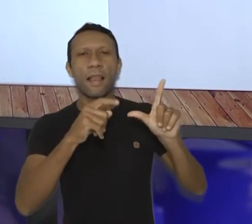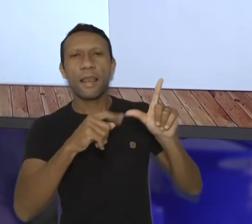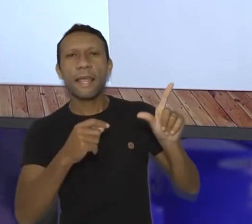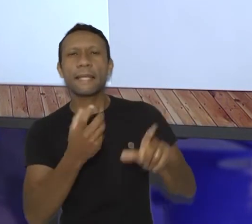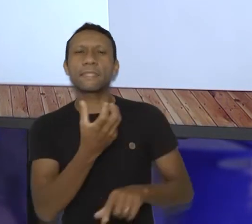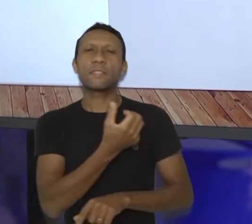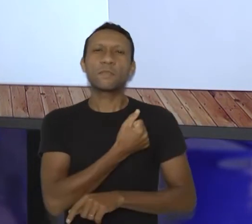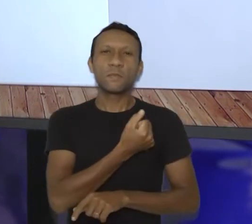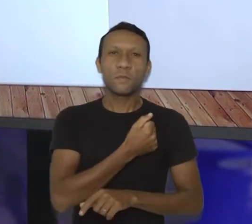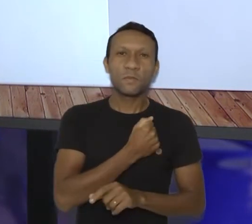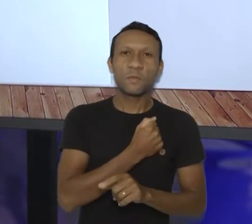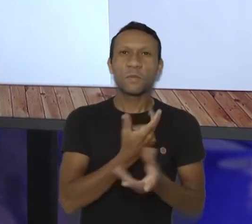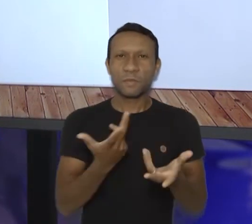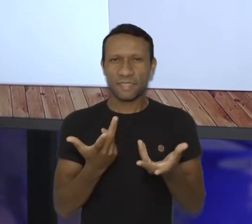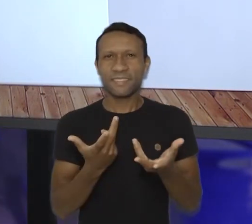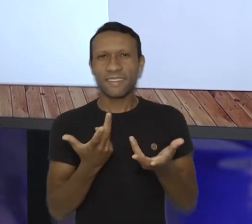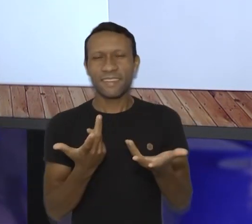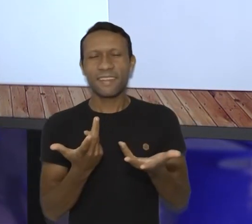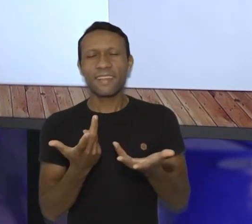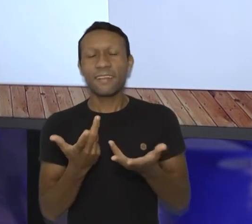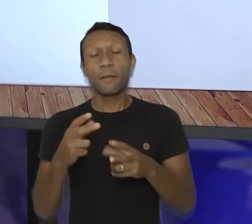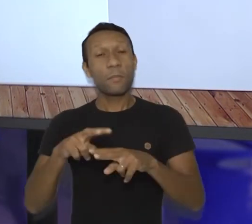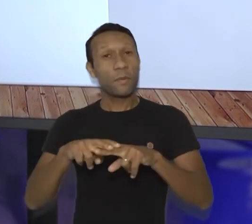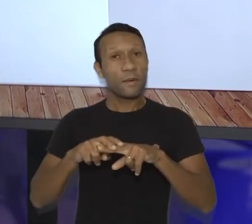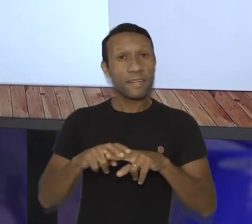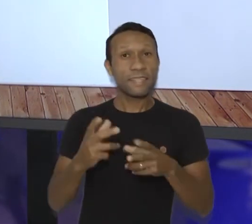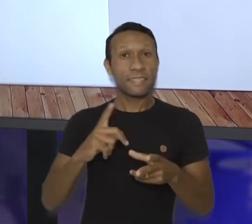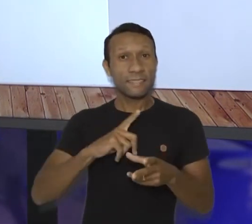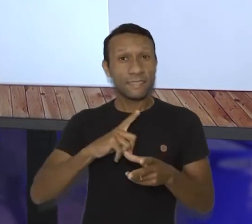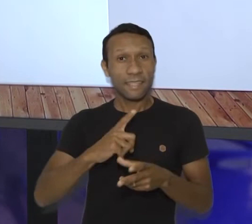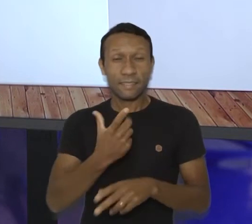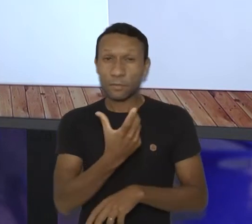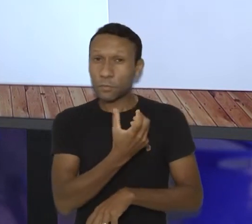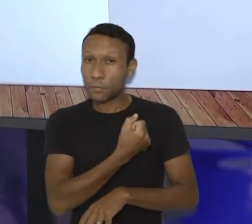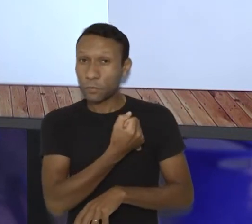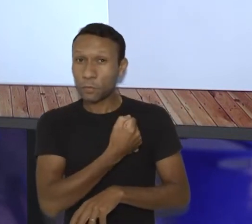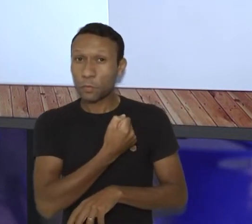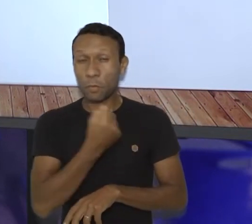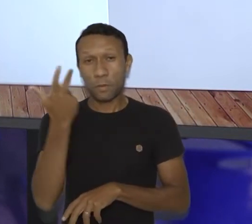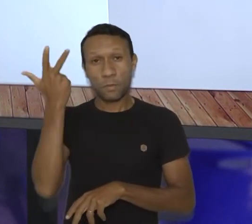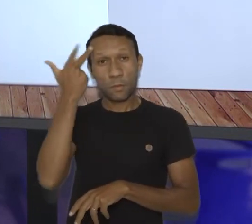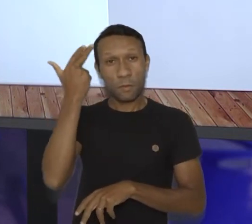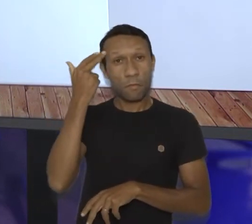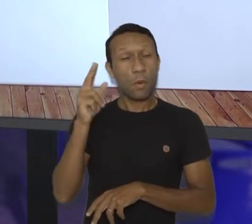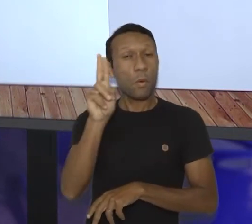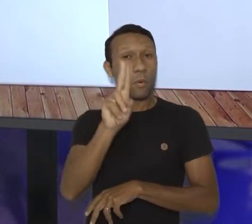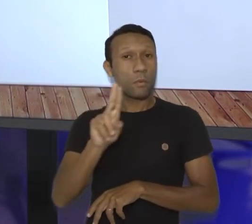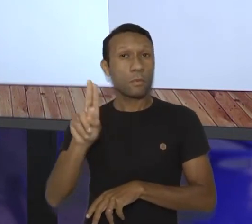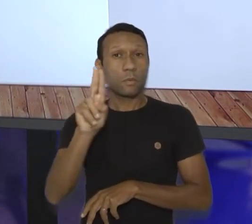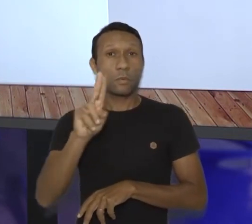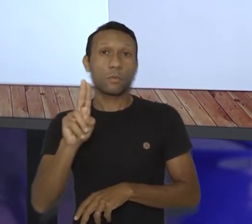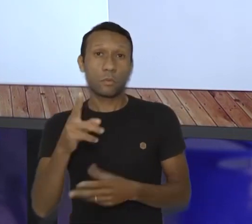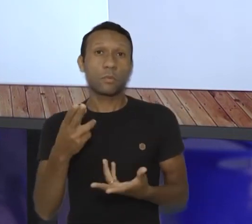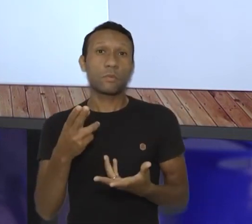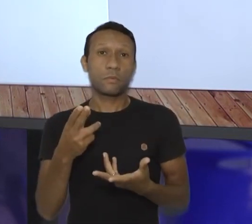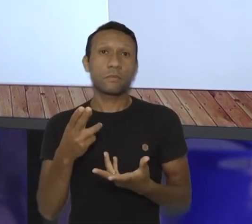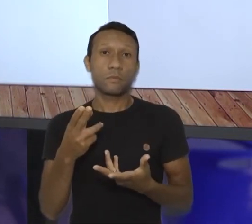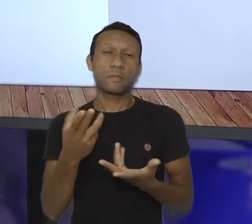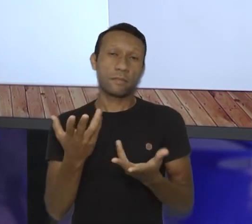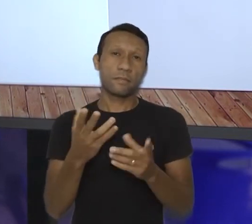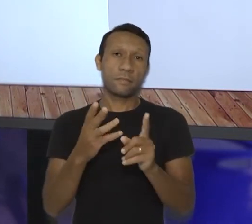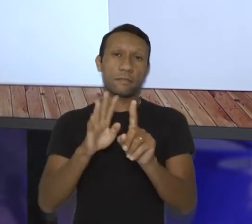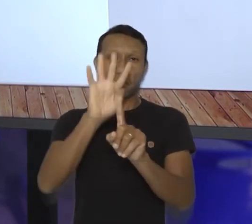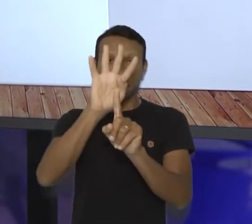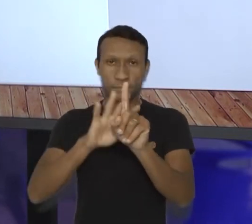um determinado ponto, porém, os números inteiros eles são utilizados nesse plano